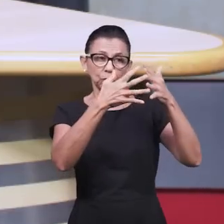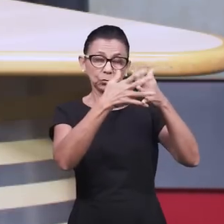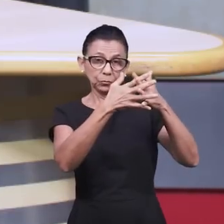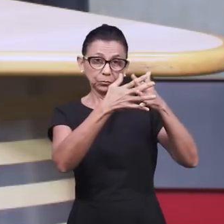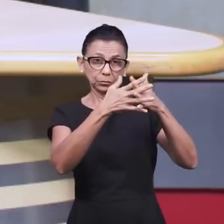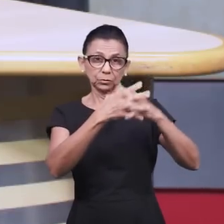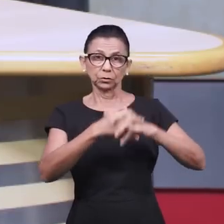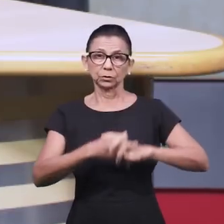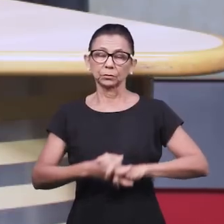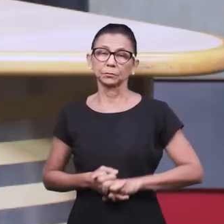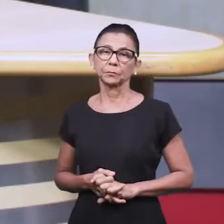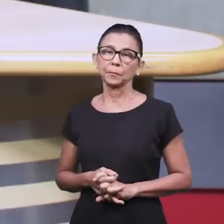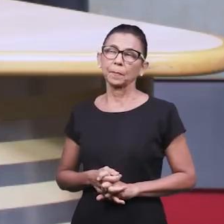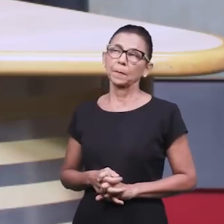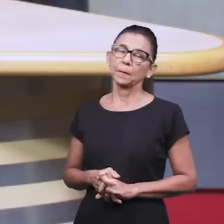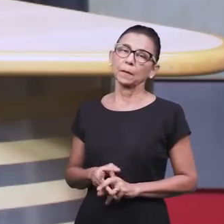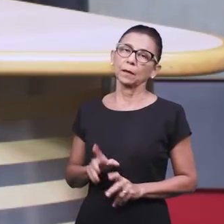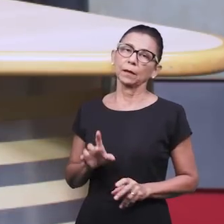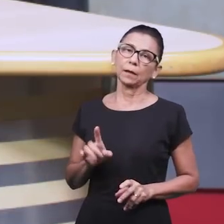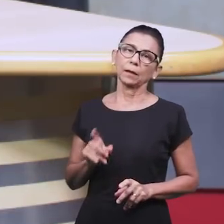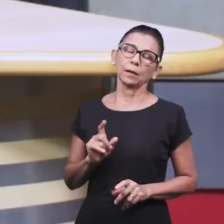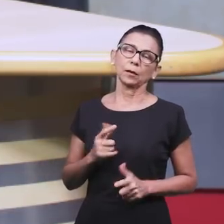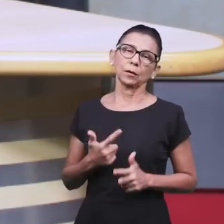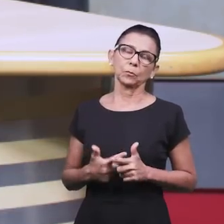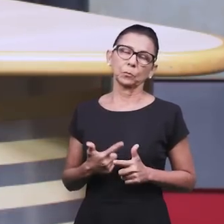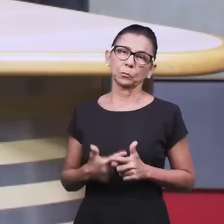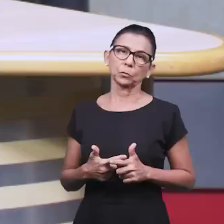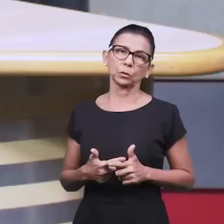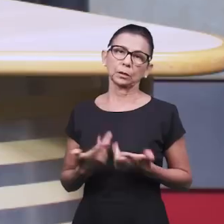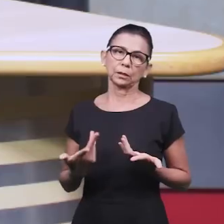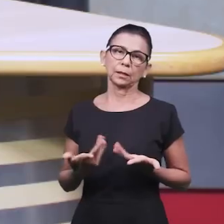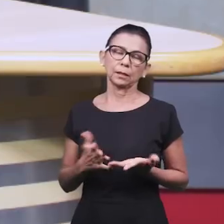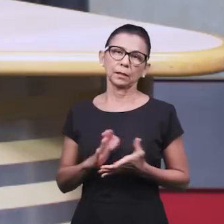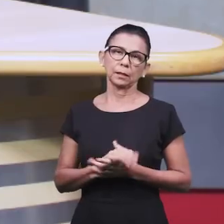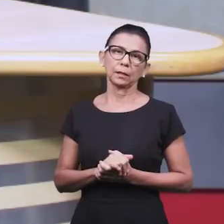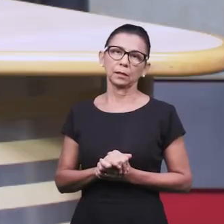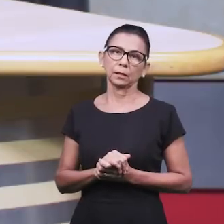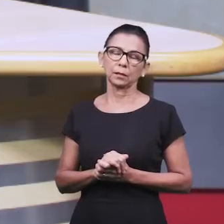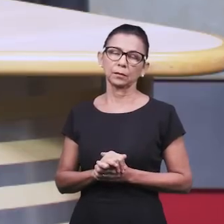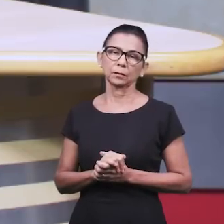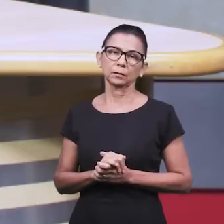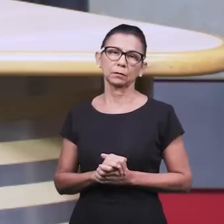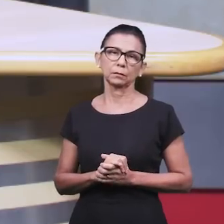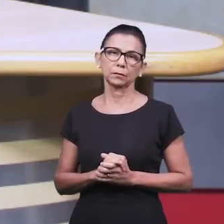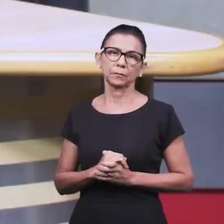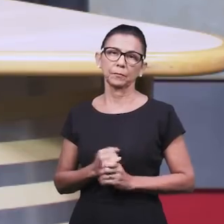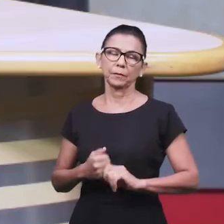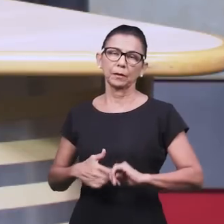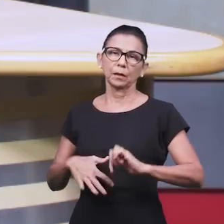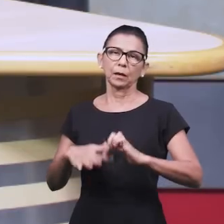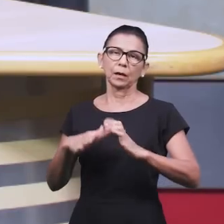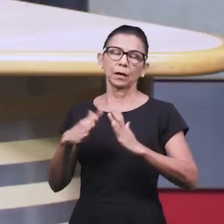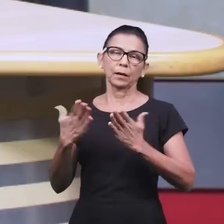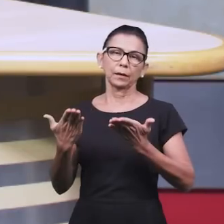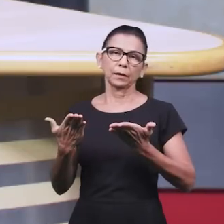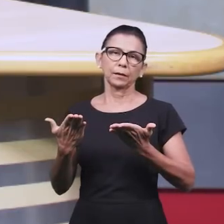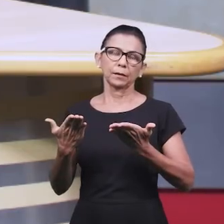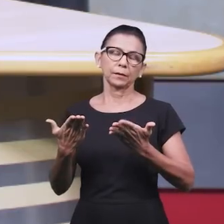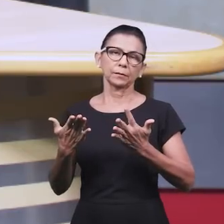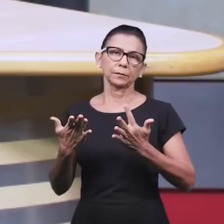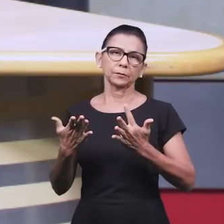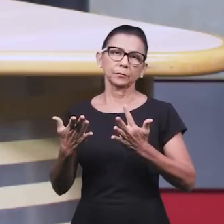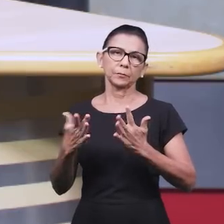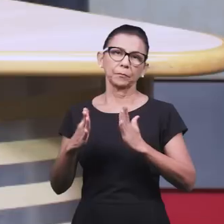O crer não é aquilo que a igreja, ela dogmatizou isso.